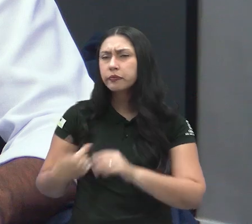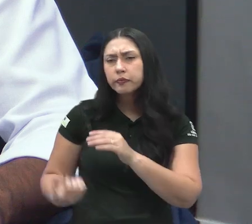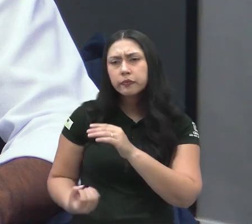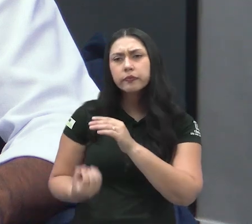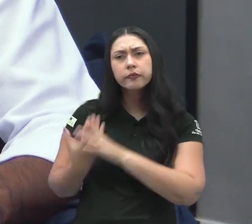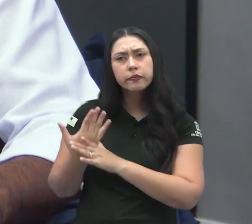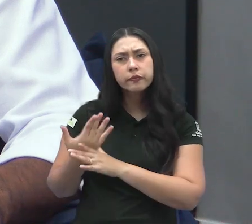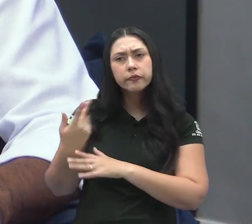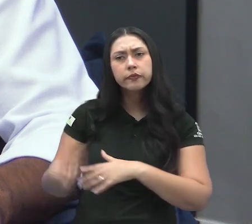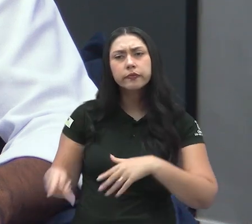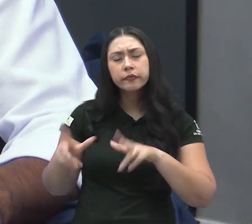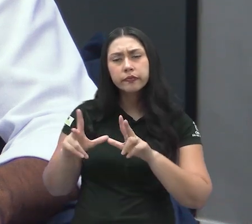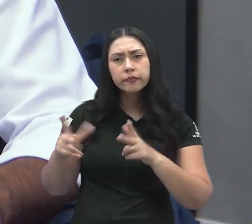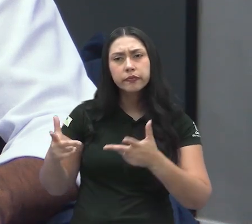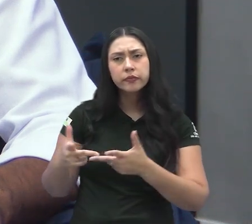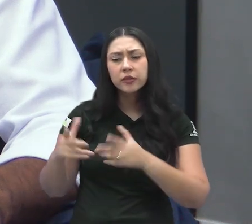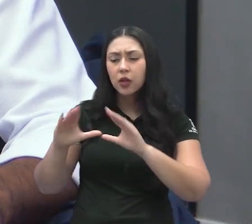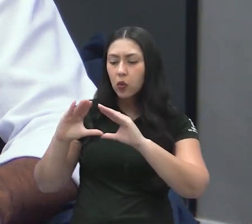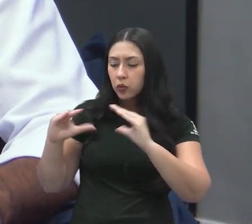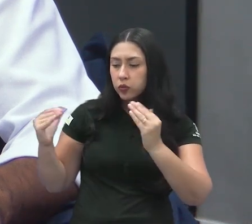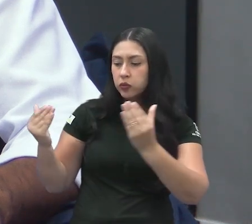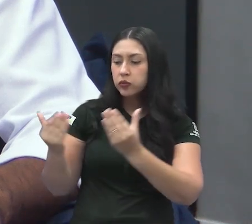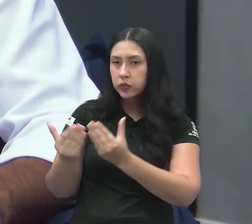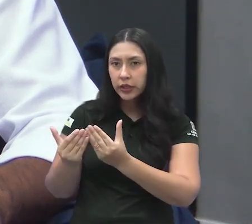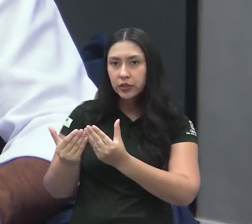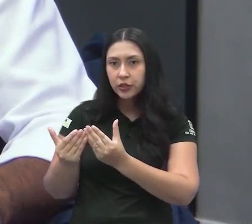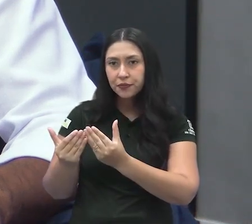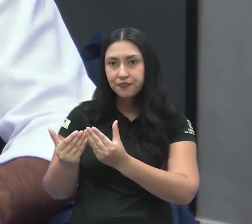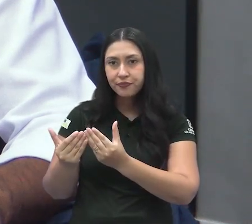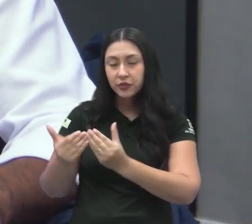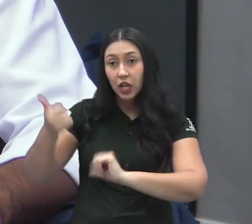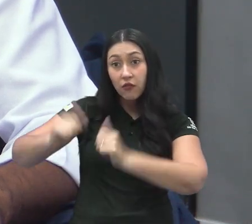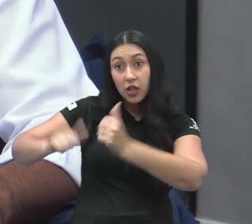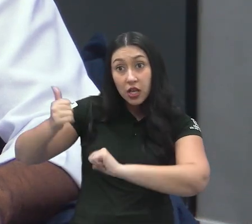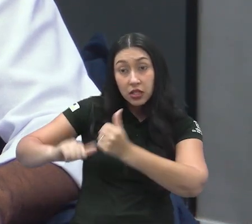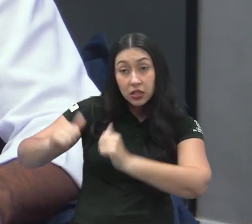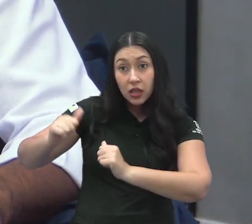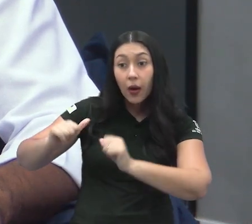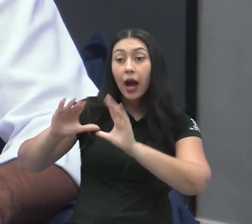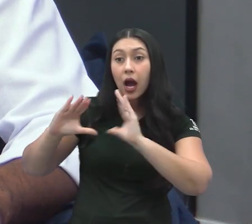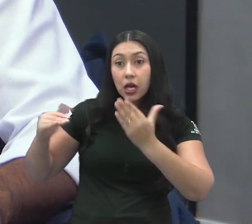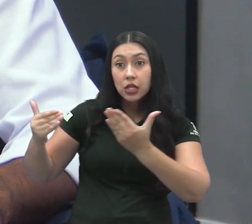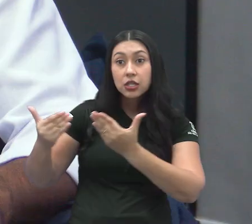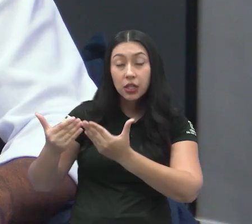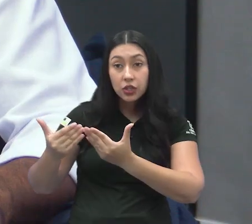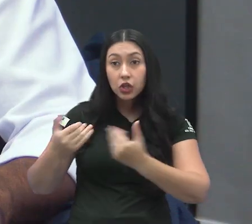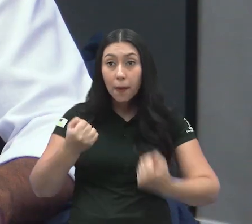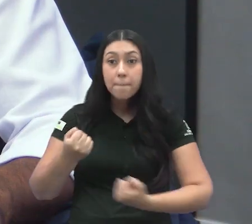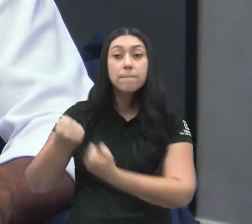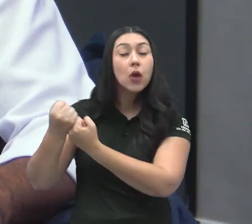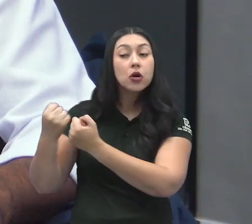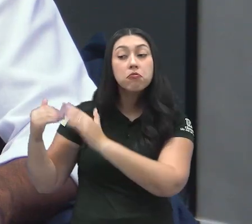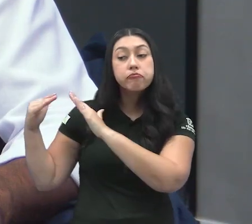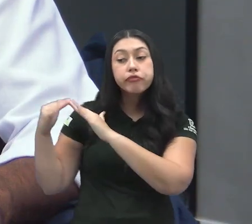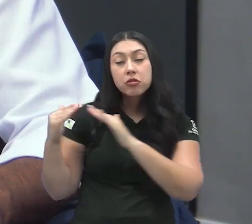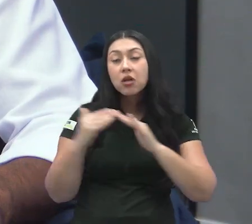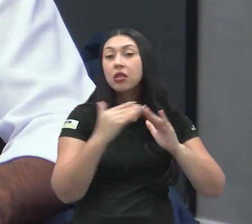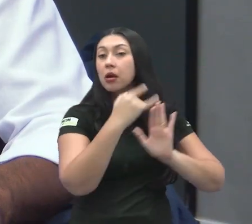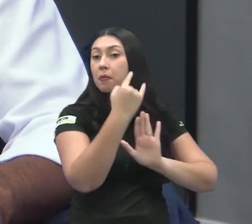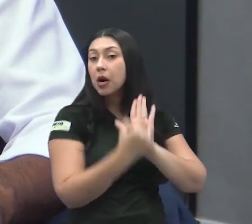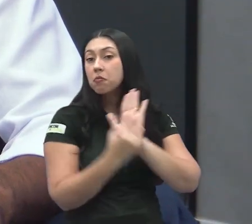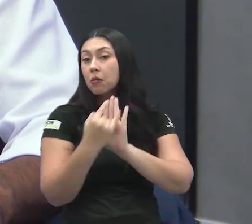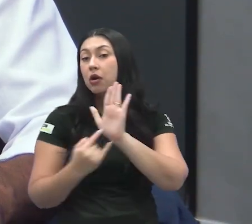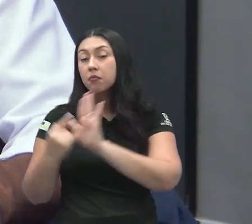criei aqui a Frente Parlamentar da Regularização Fundiária e Habitação, para que a gente